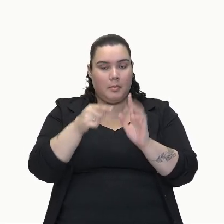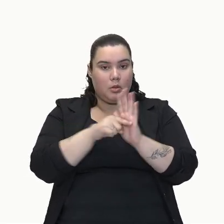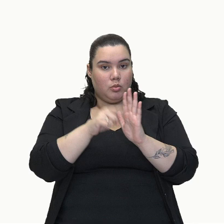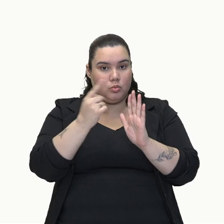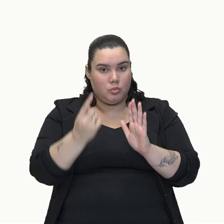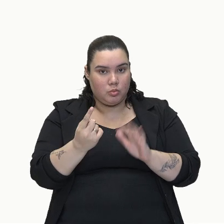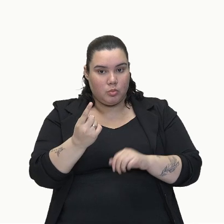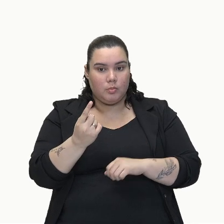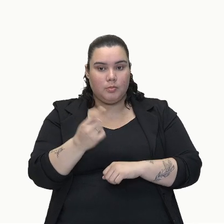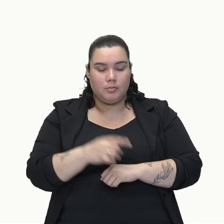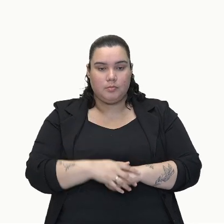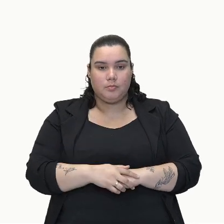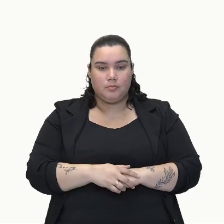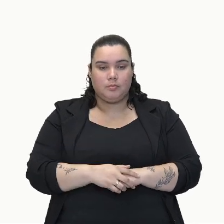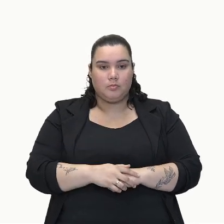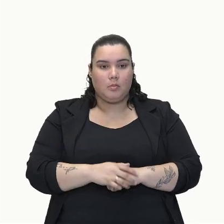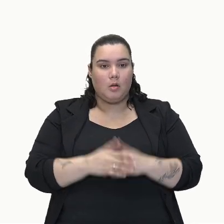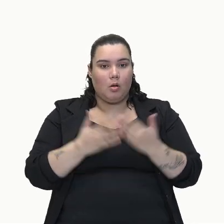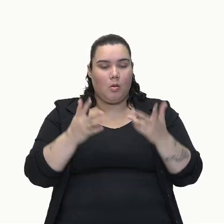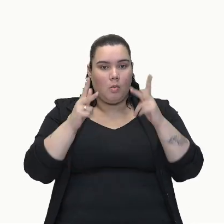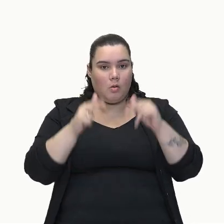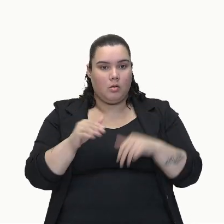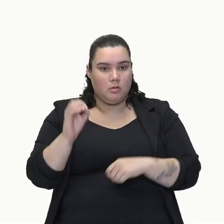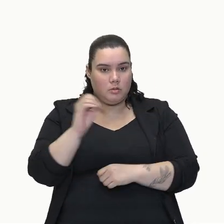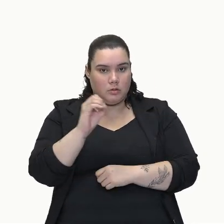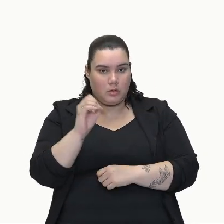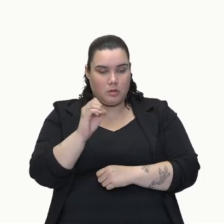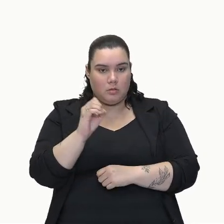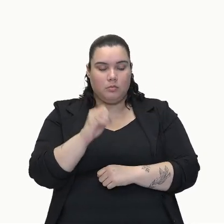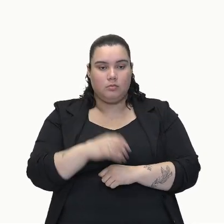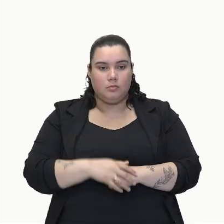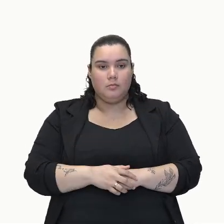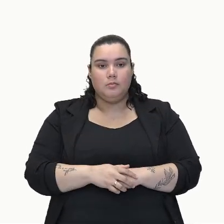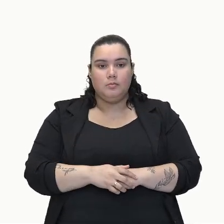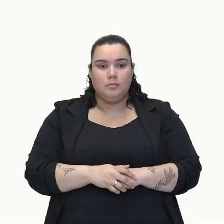1. A gente iguala essa função a zero.